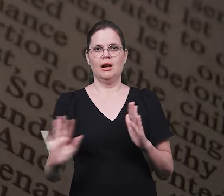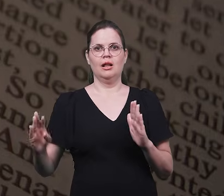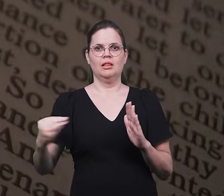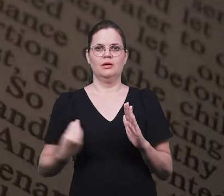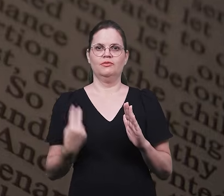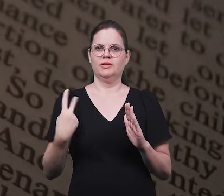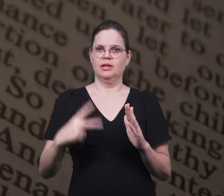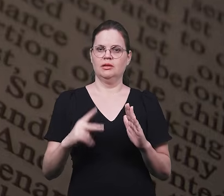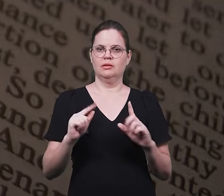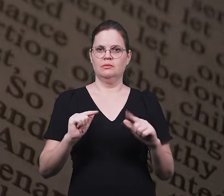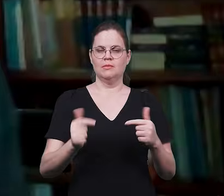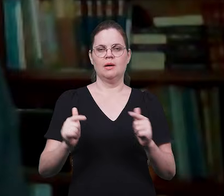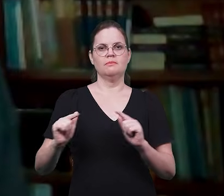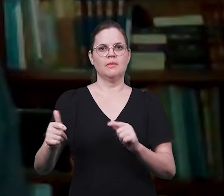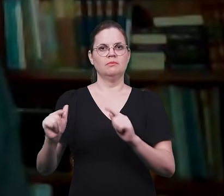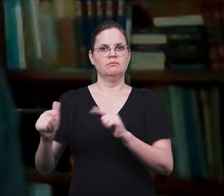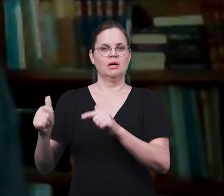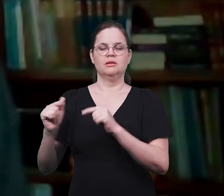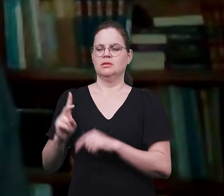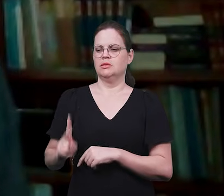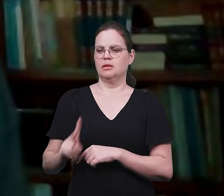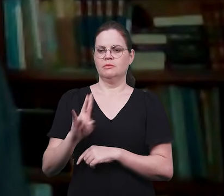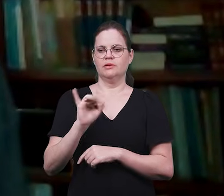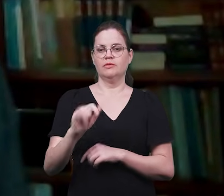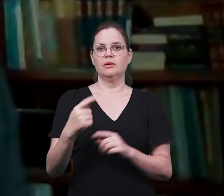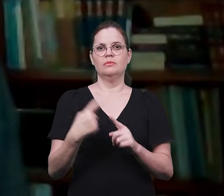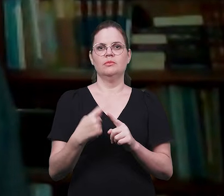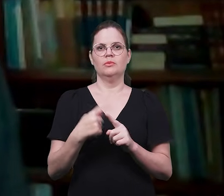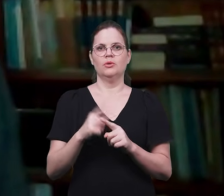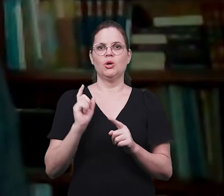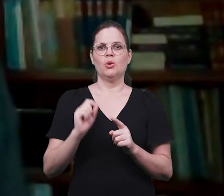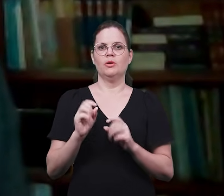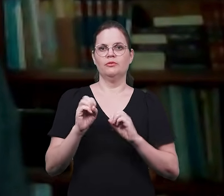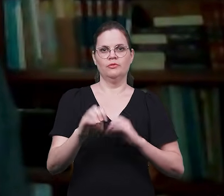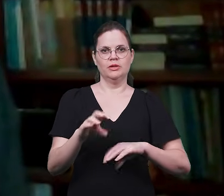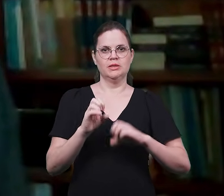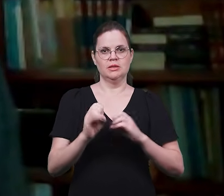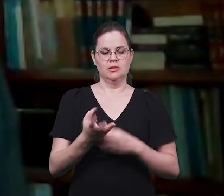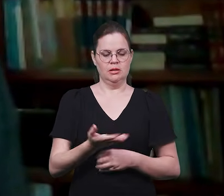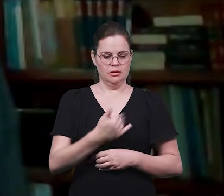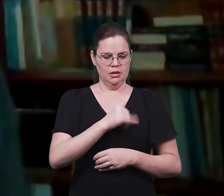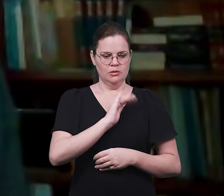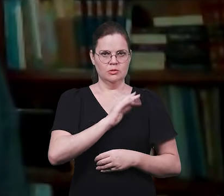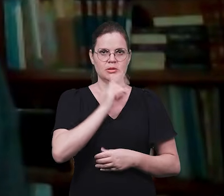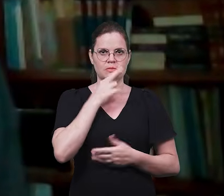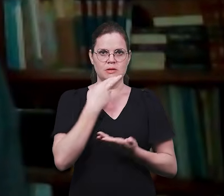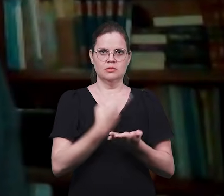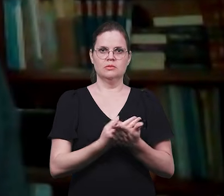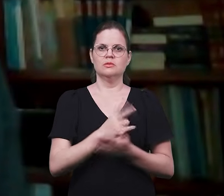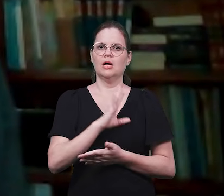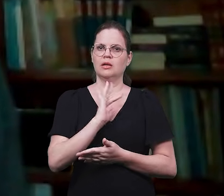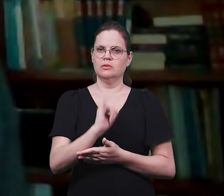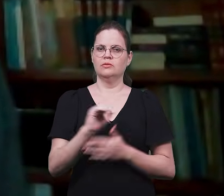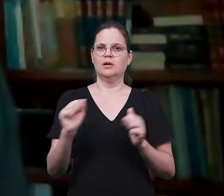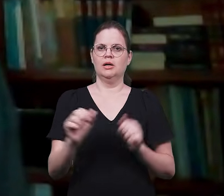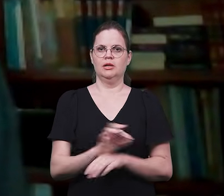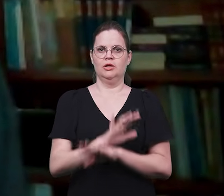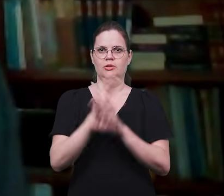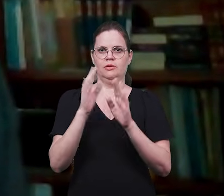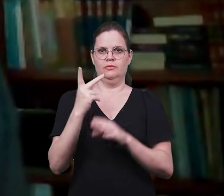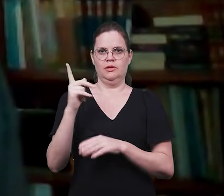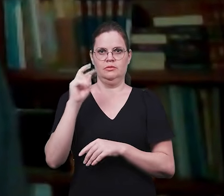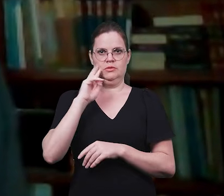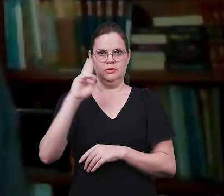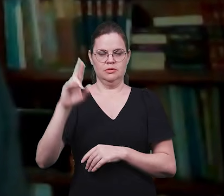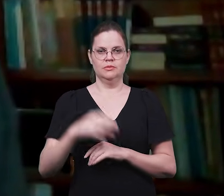Espírito Santo na vida dele, porque aquilo que foi semeado vai brotar, vai gerar